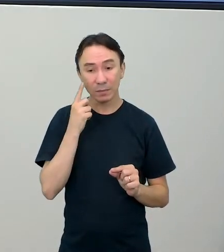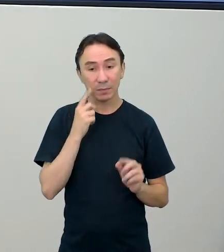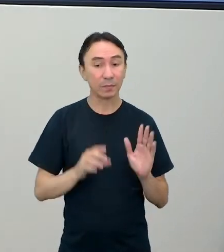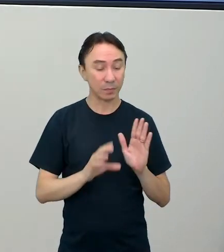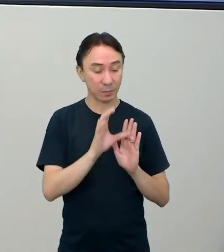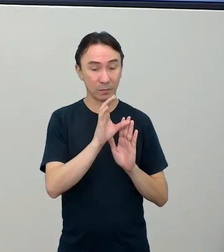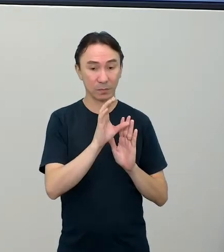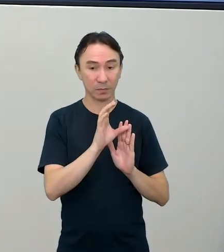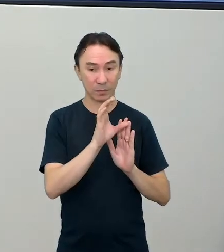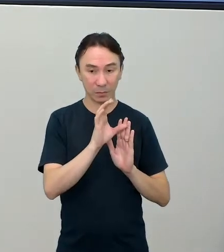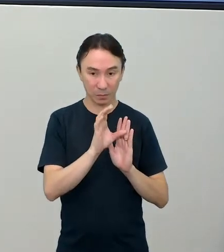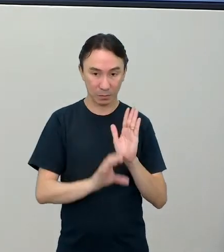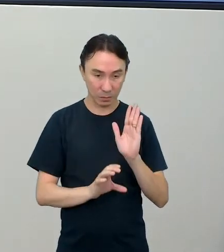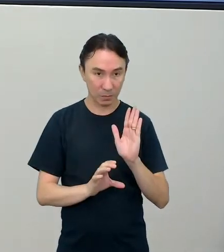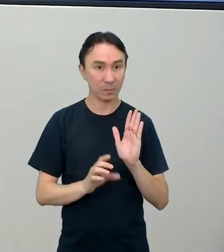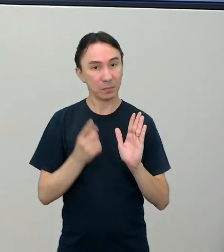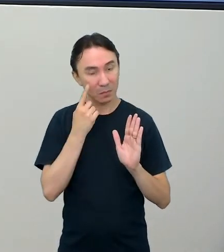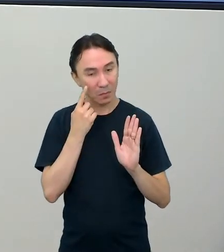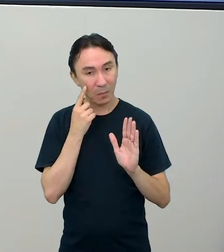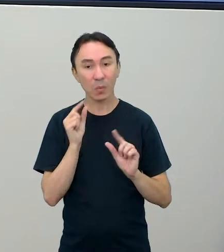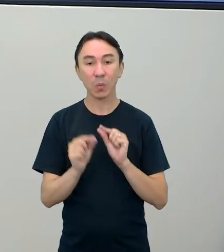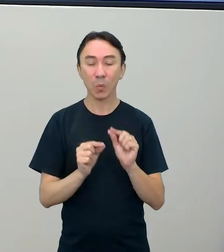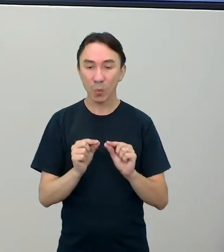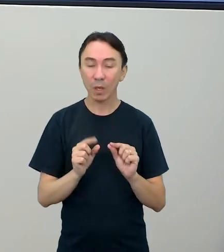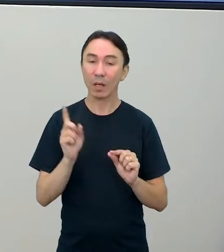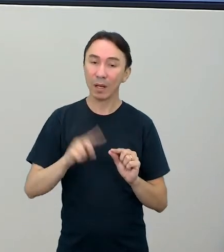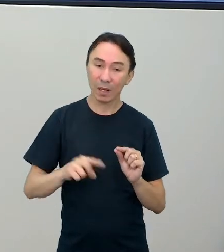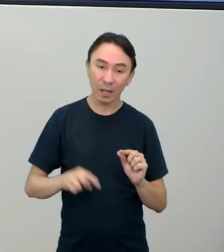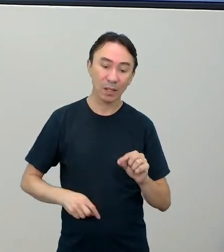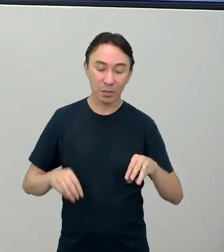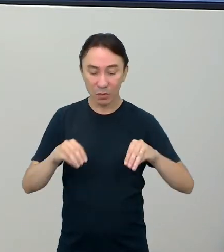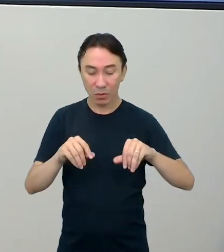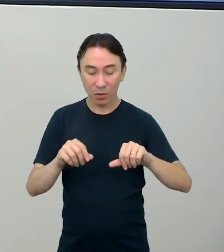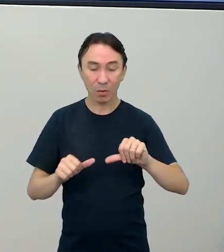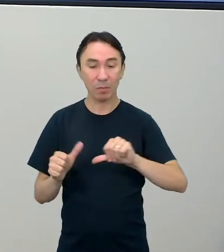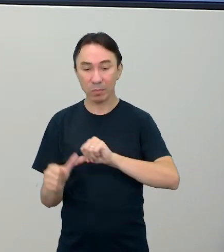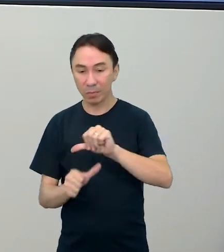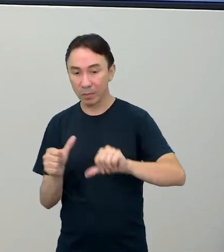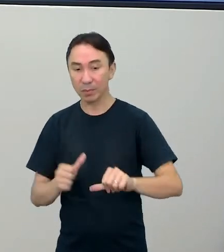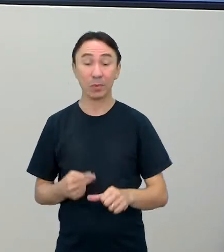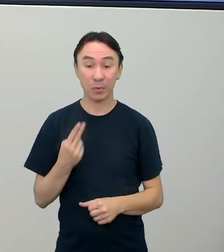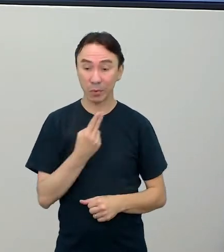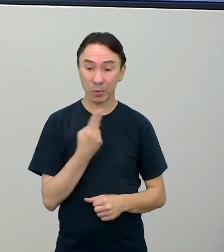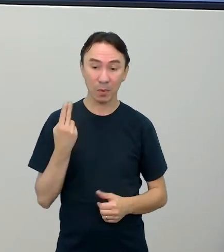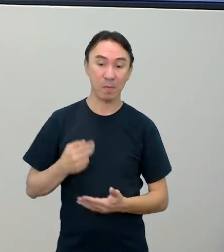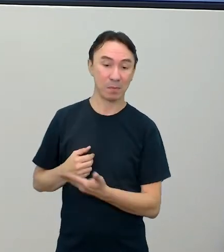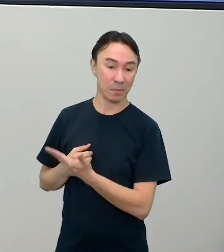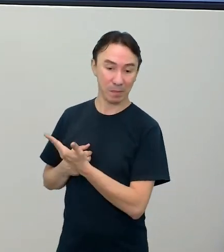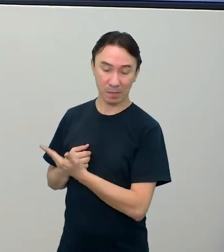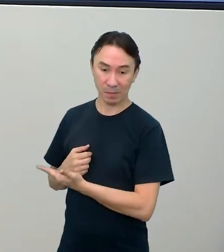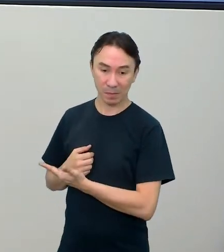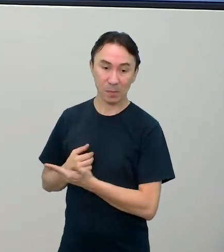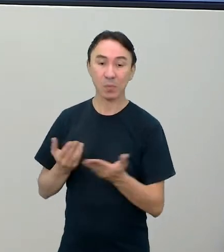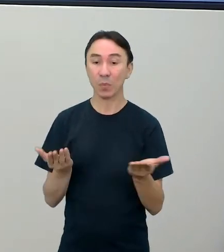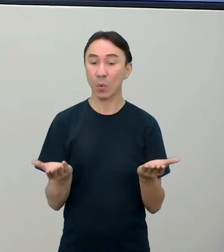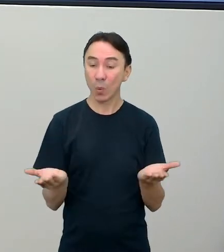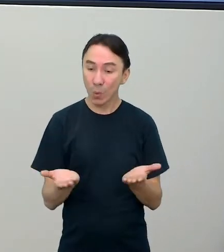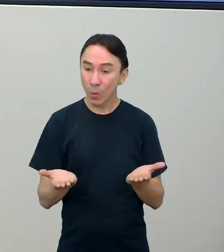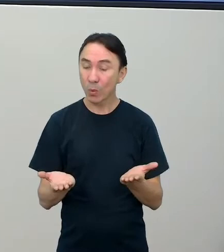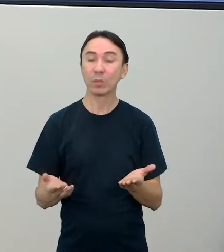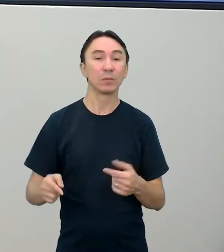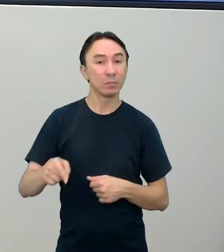curricular Transformação do Solo. Eu sou a professora Sumaia Mesquita e estarei conduzindo a aula